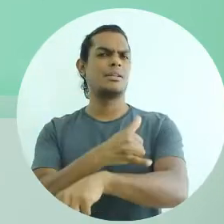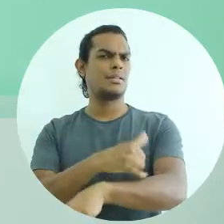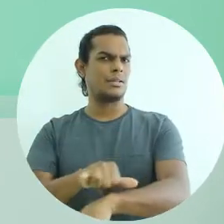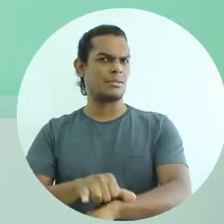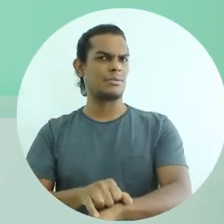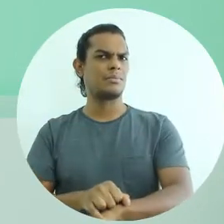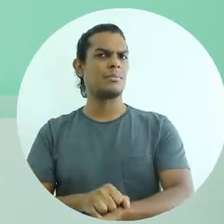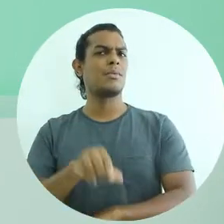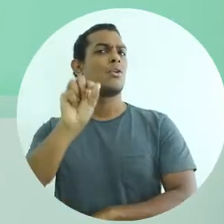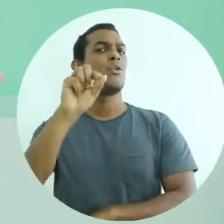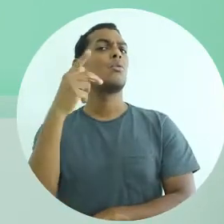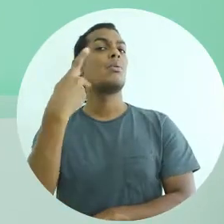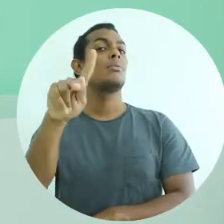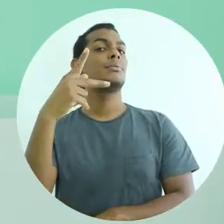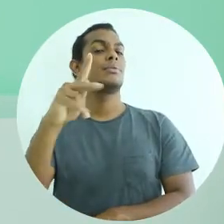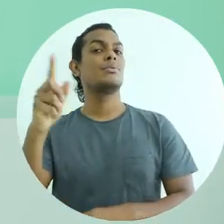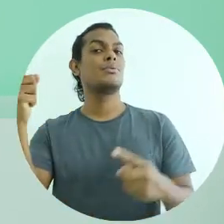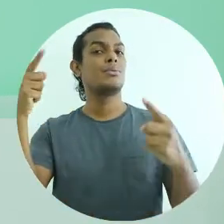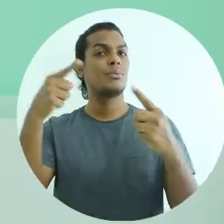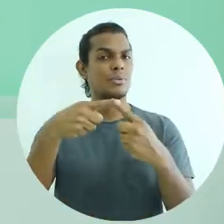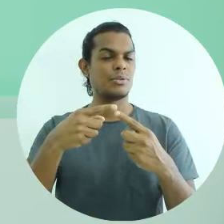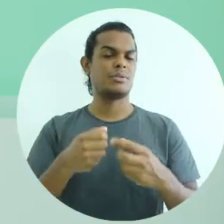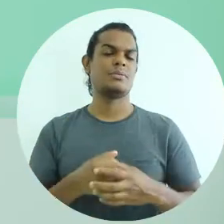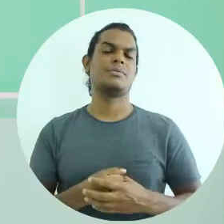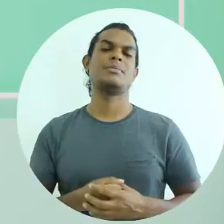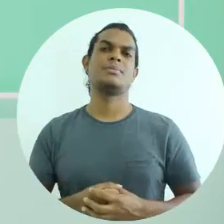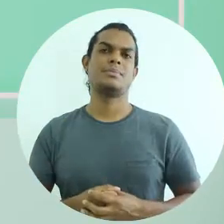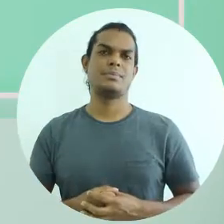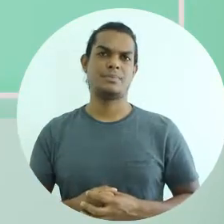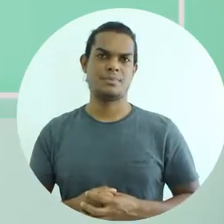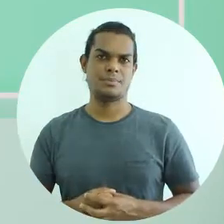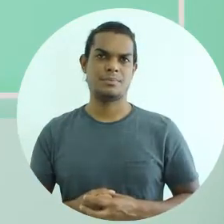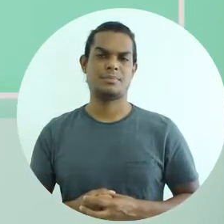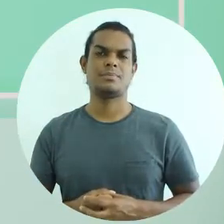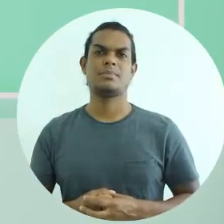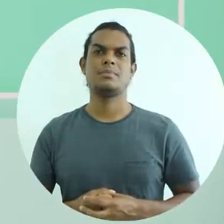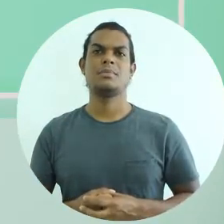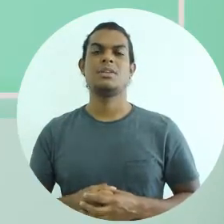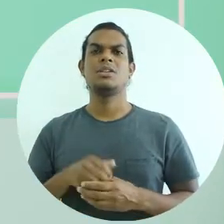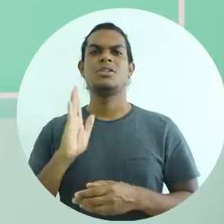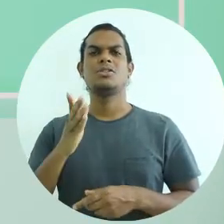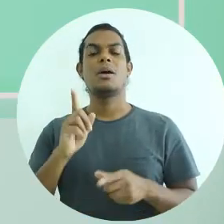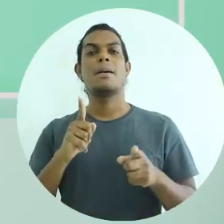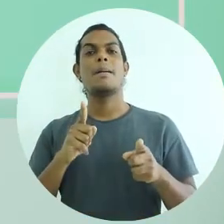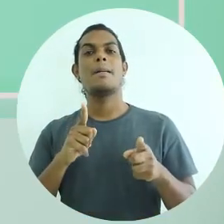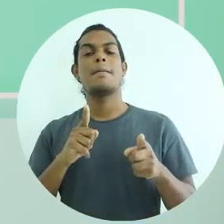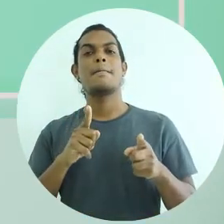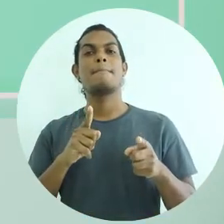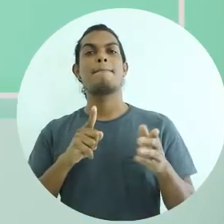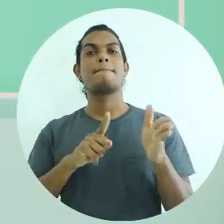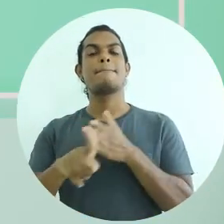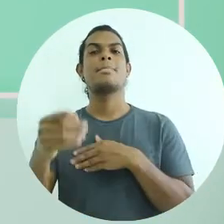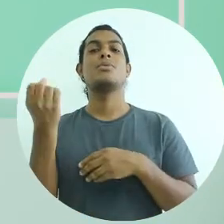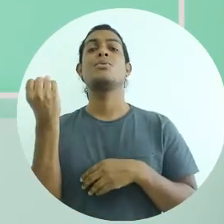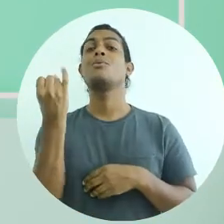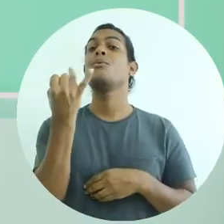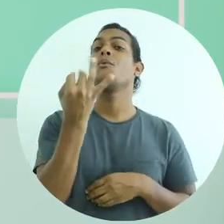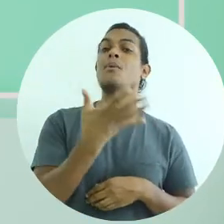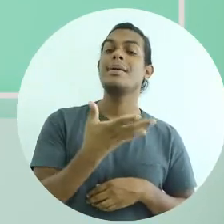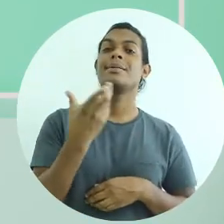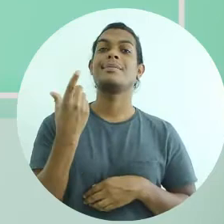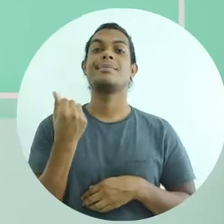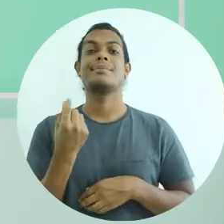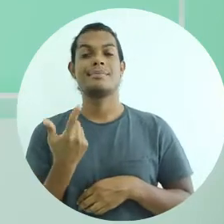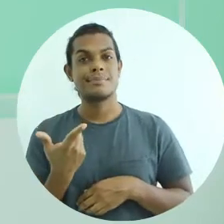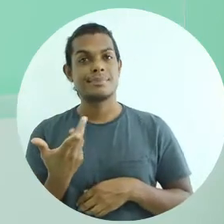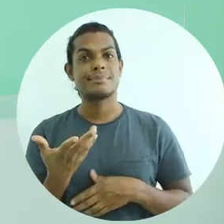em relação a resolver aquele problema? Já a pergunta quanto, ela fala de quanto vai custar cada